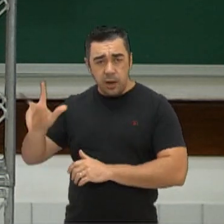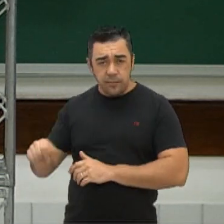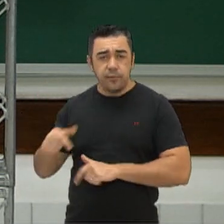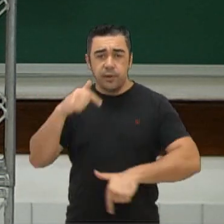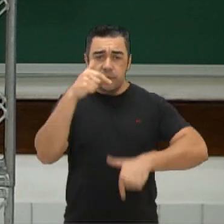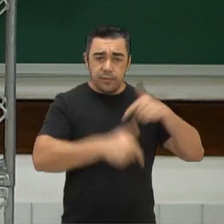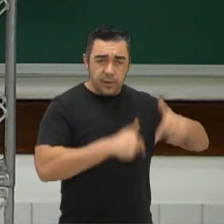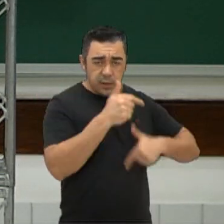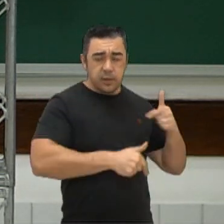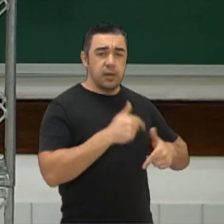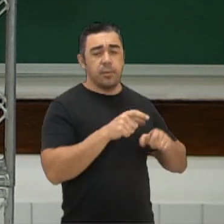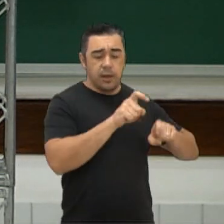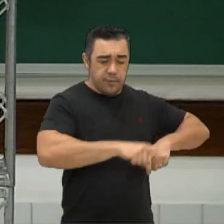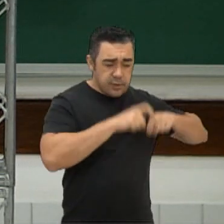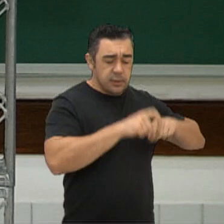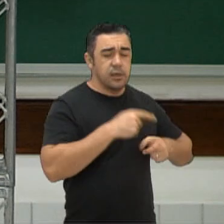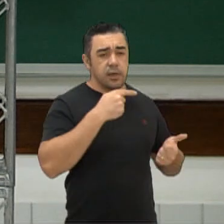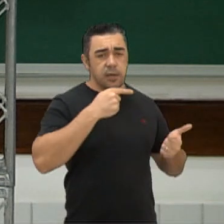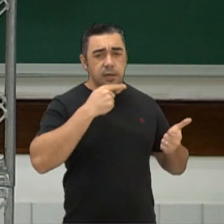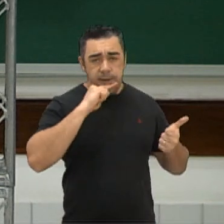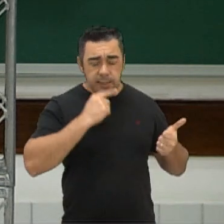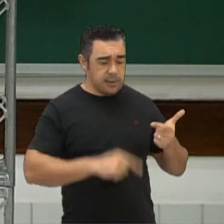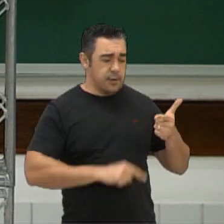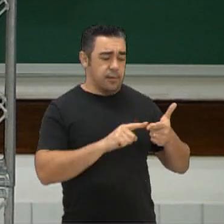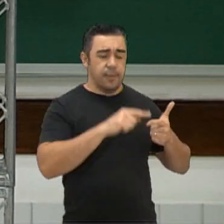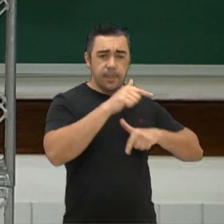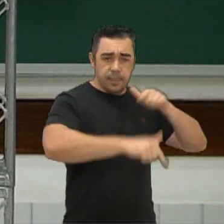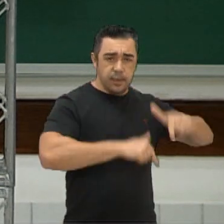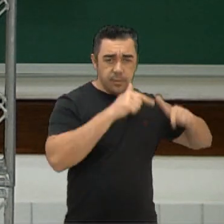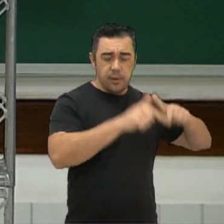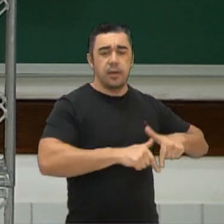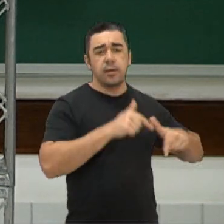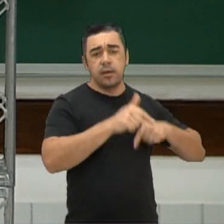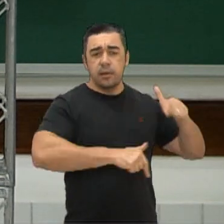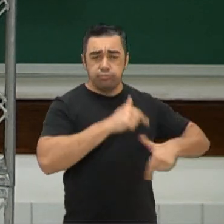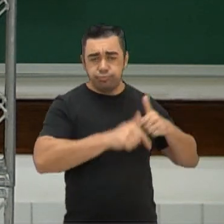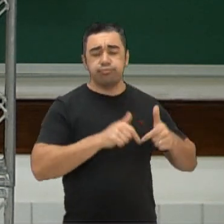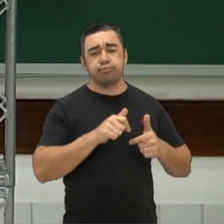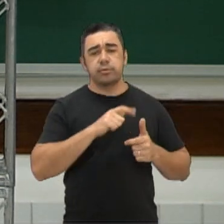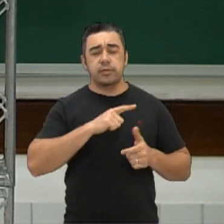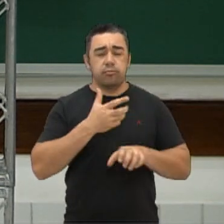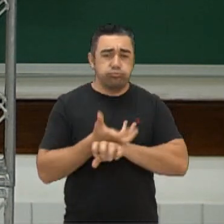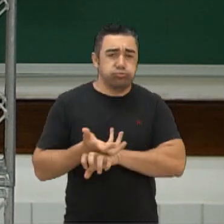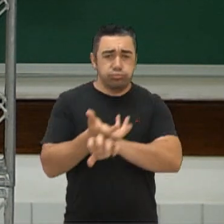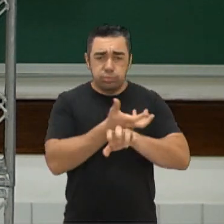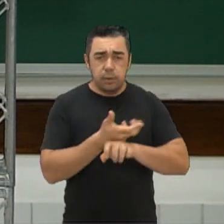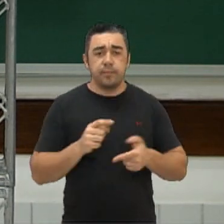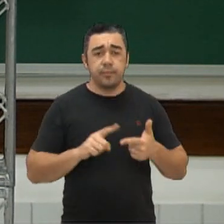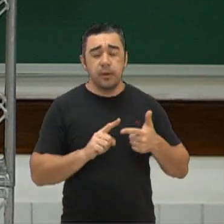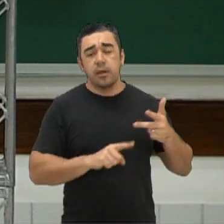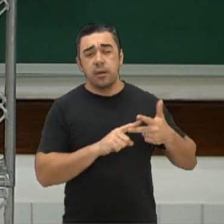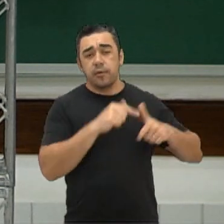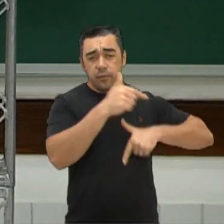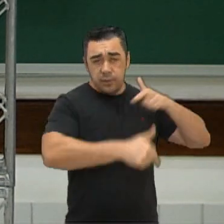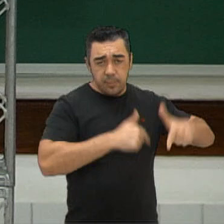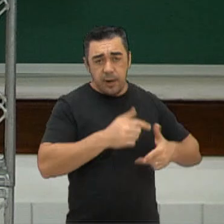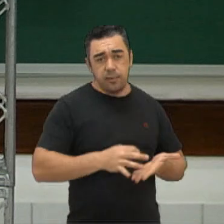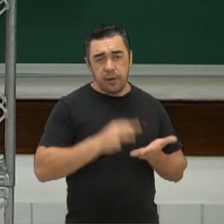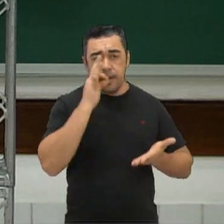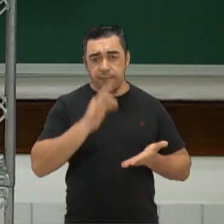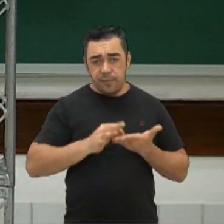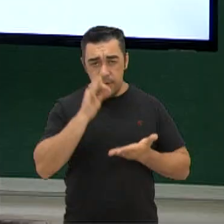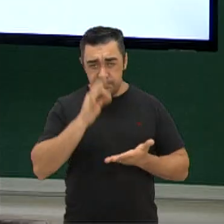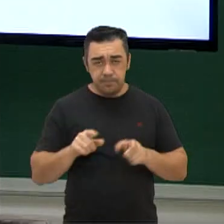vão trabalhar nas drogas do sertão, eles vão trabalhar em outros ciclos econômicos e também vão trabalhar na lavoura de café.